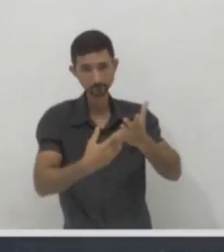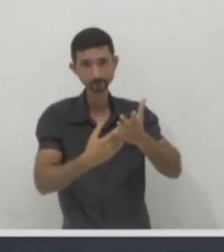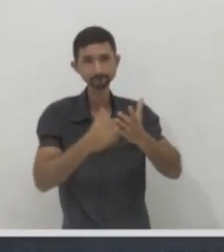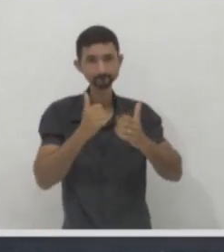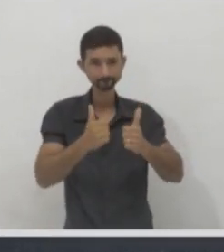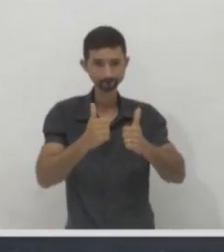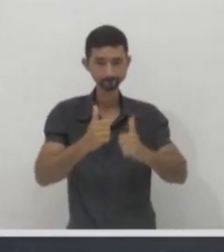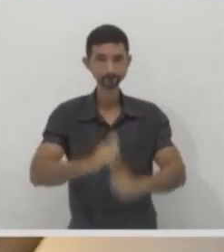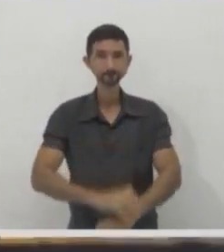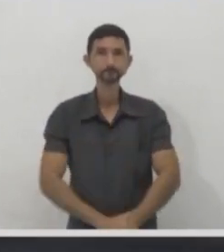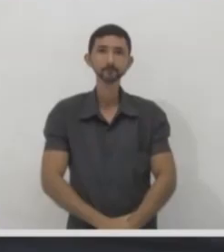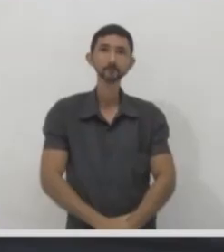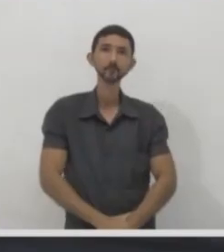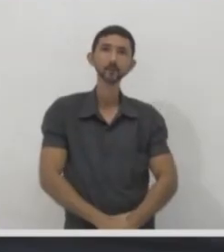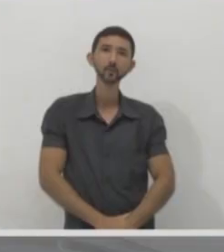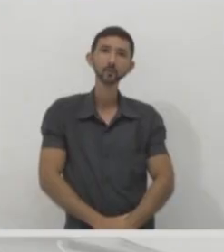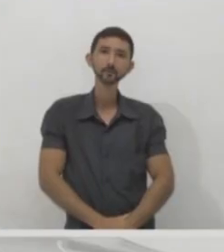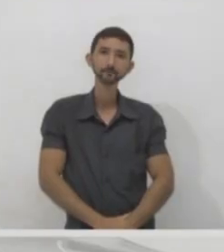narrativa.